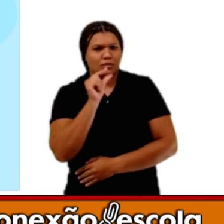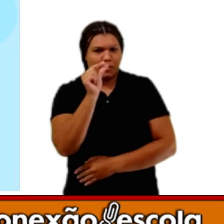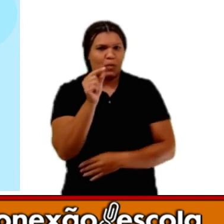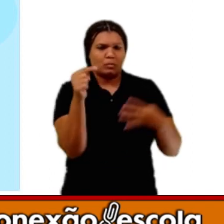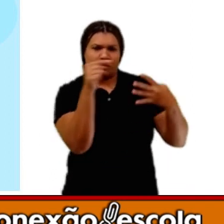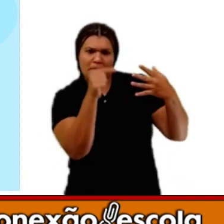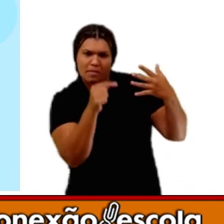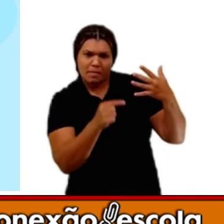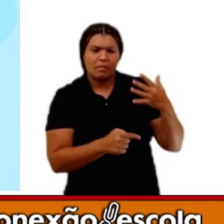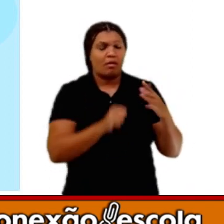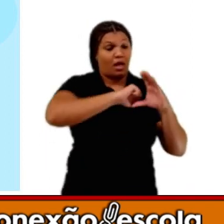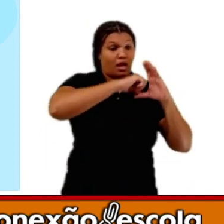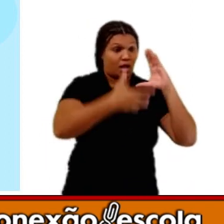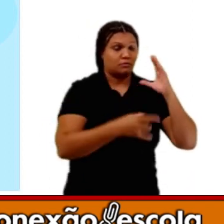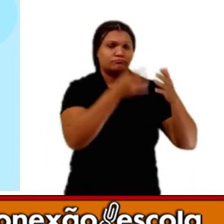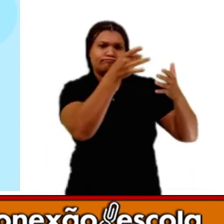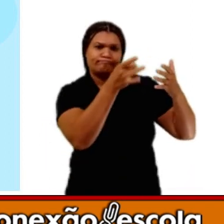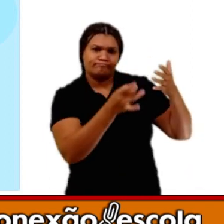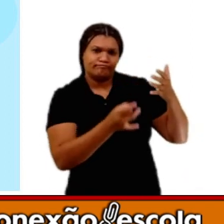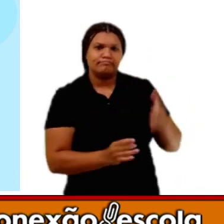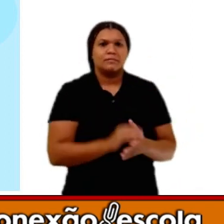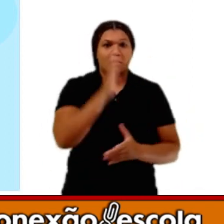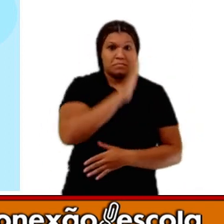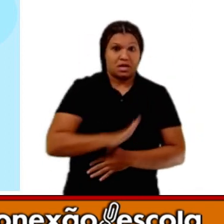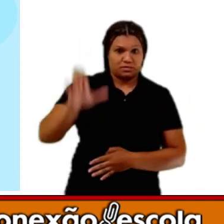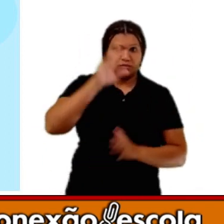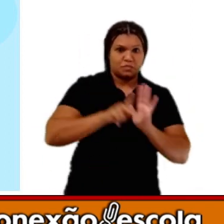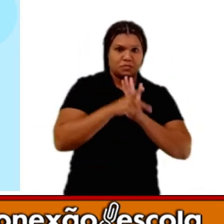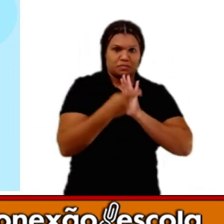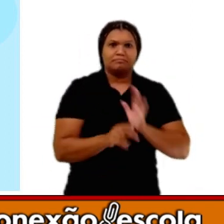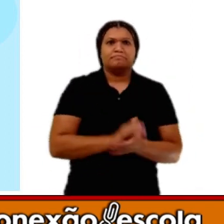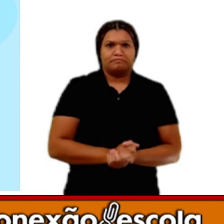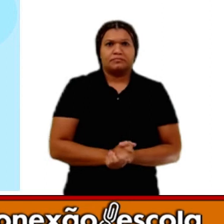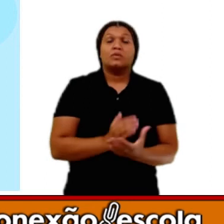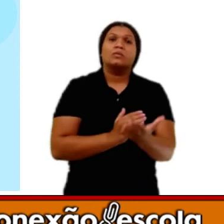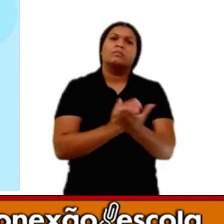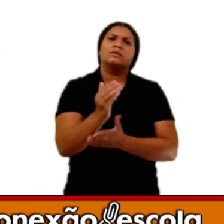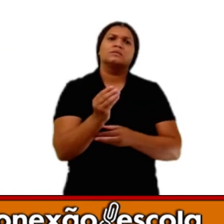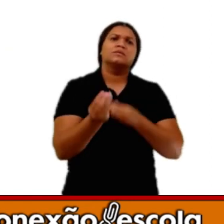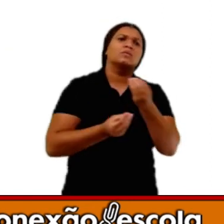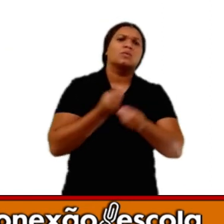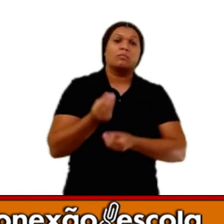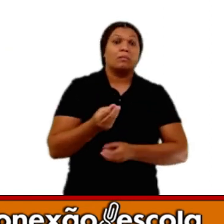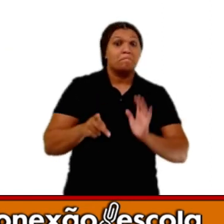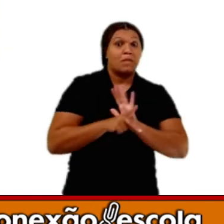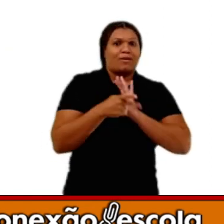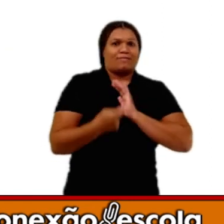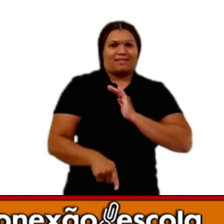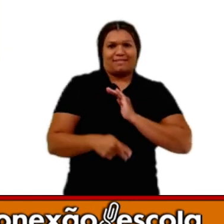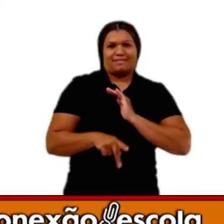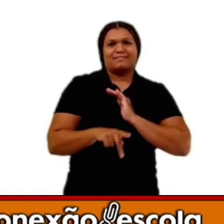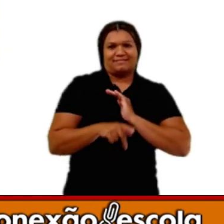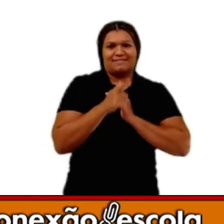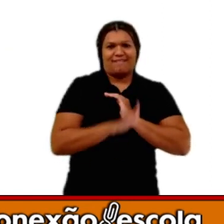pouquinho das características dos biomas brasileiros e começaremos pelo nosso bioma, o